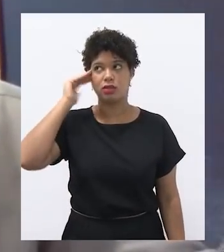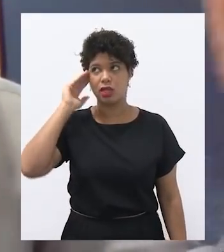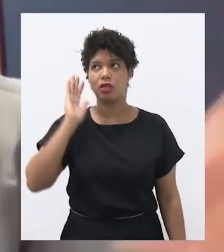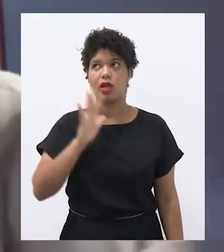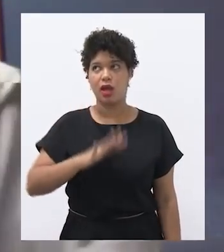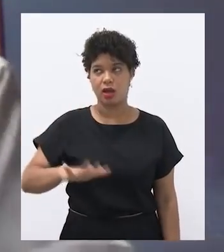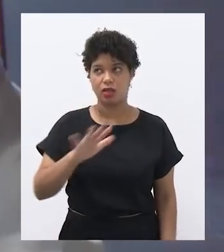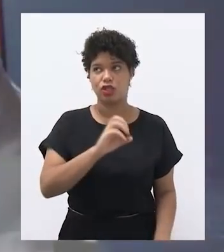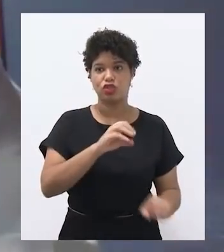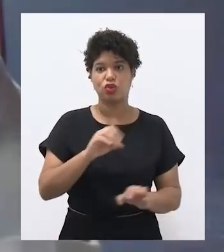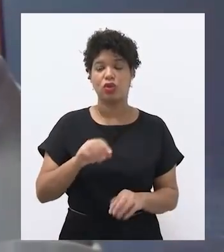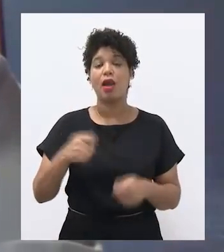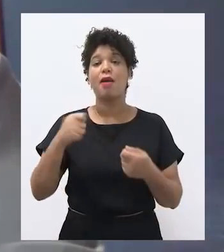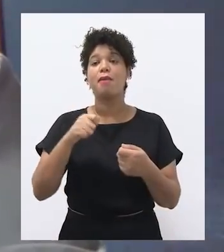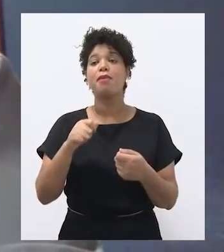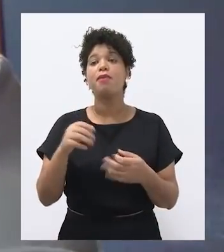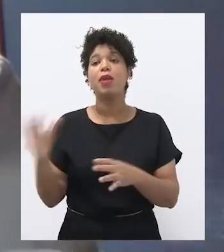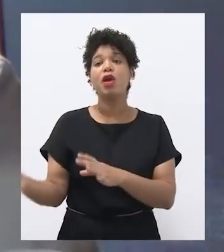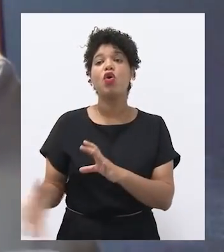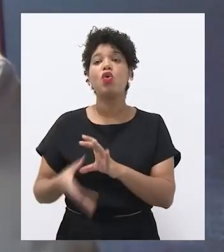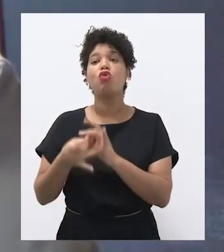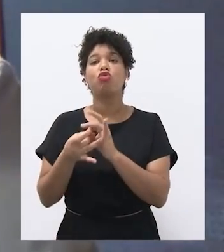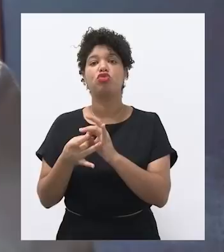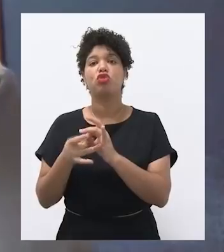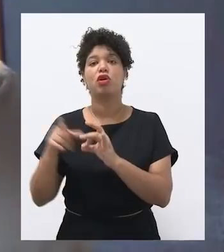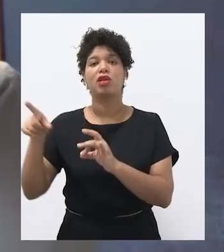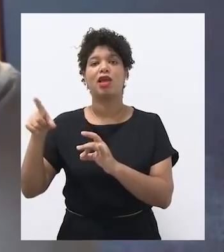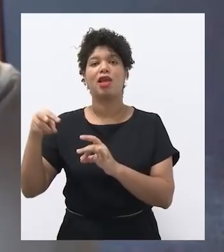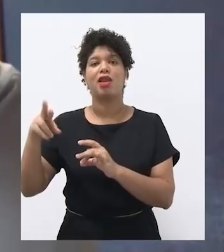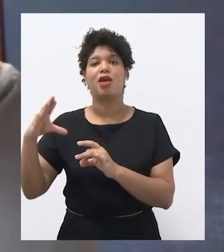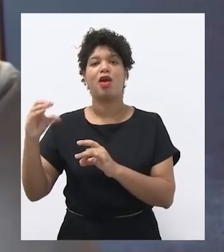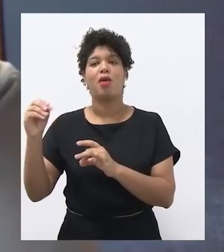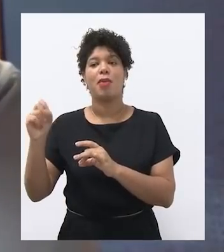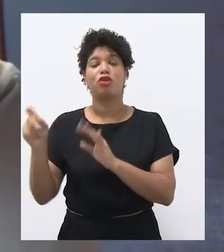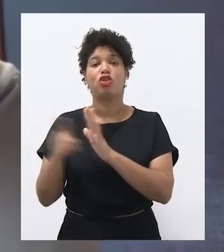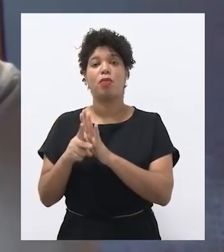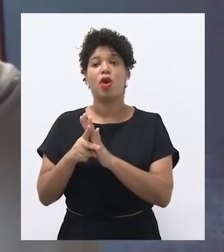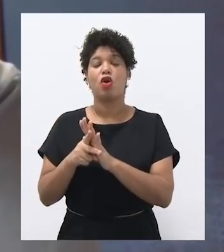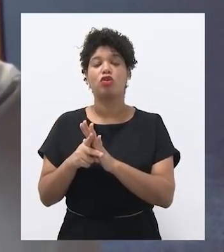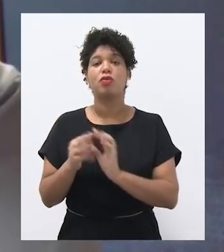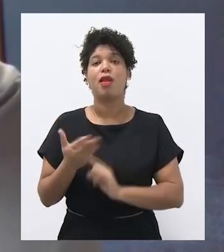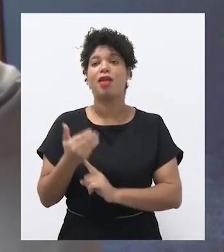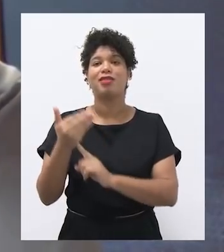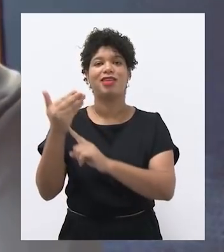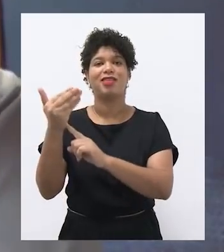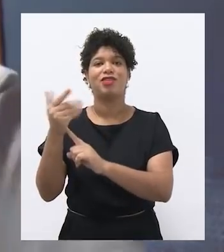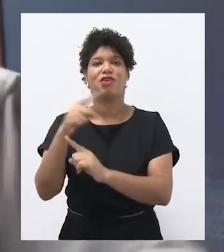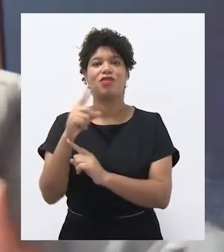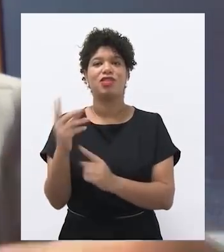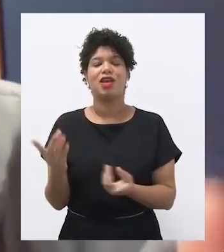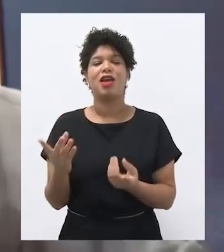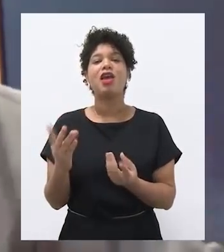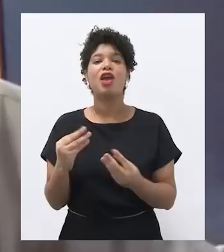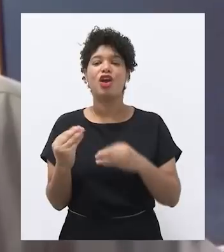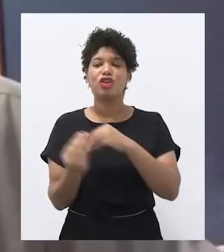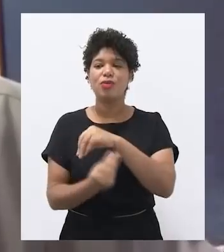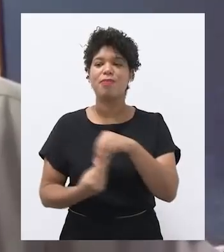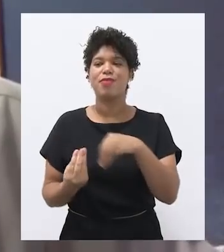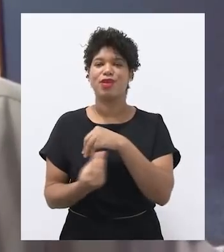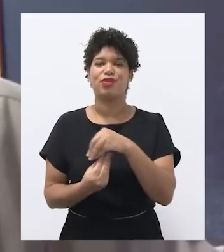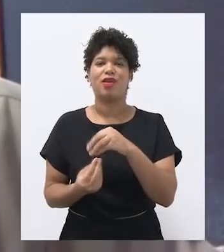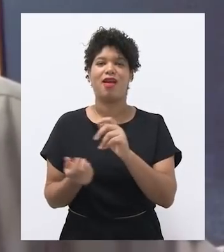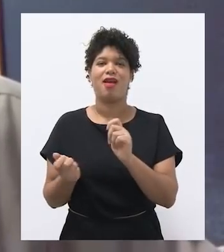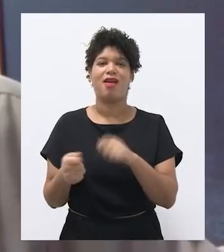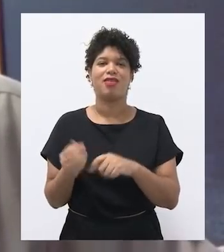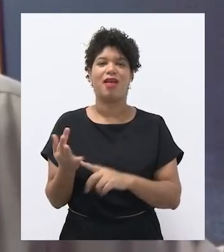universo, com as habilidades que ele entregou para vocês, que são as habilidades tecnológicas, técnicas. E aí vocês vão desenvolvendo esse